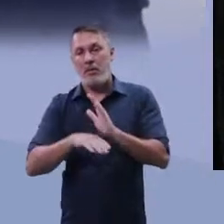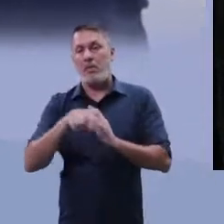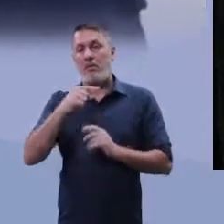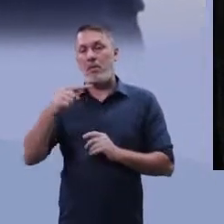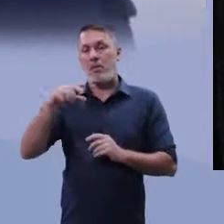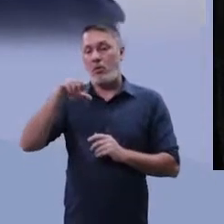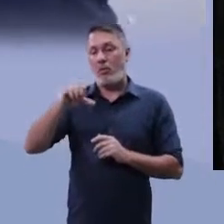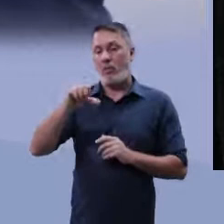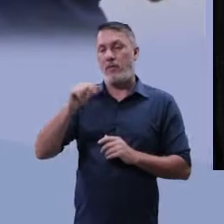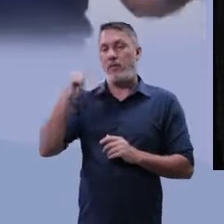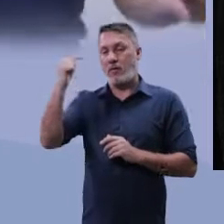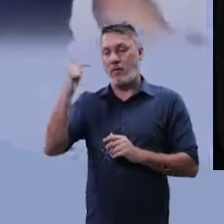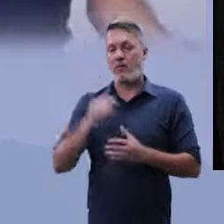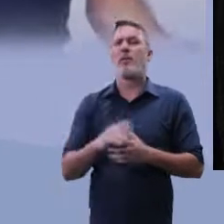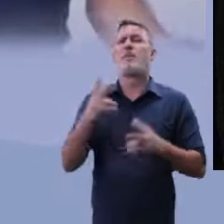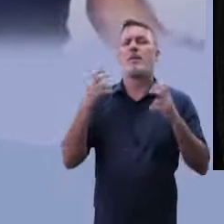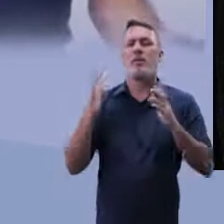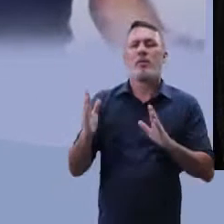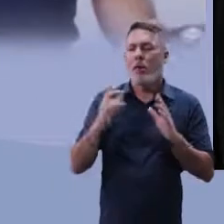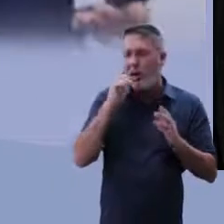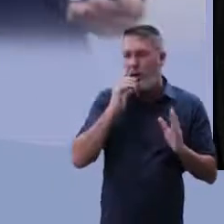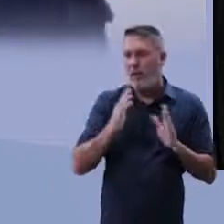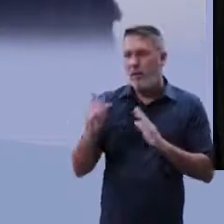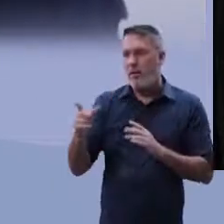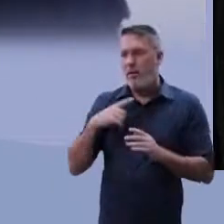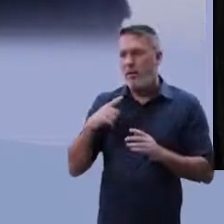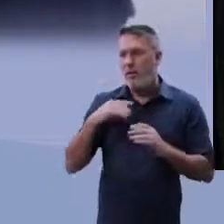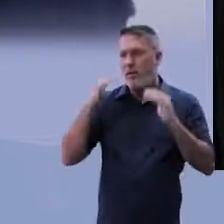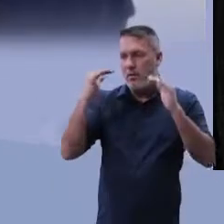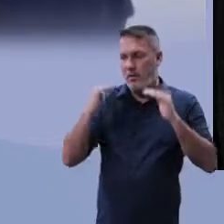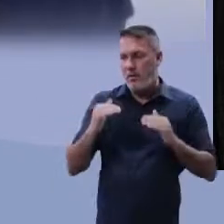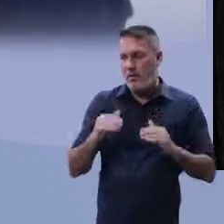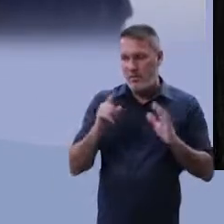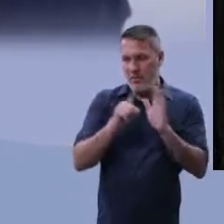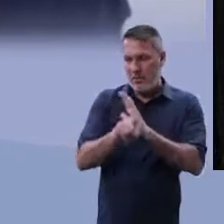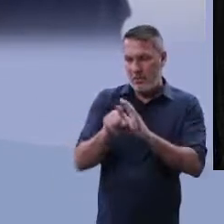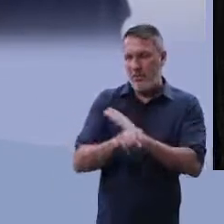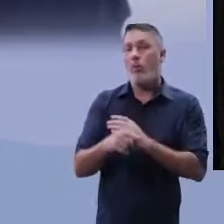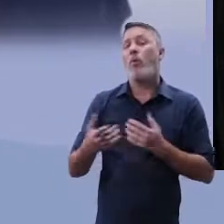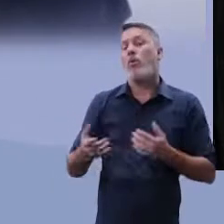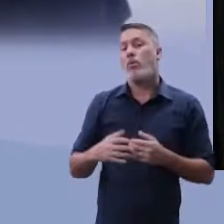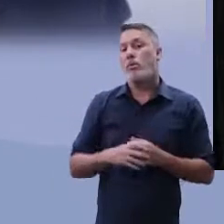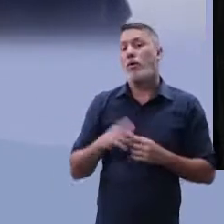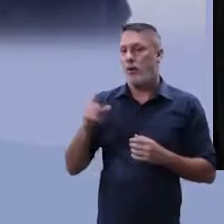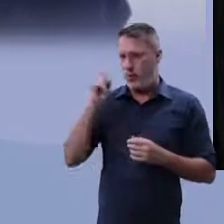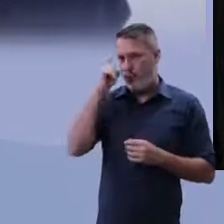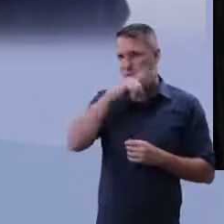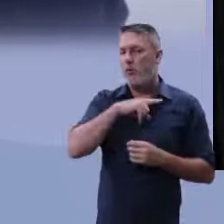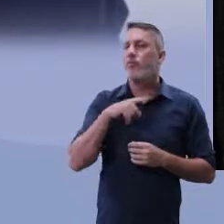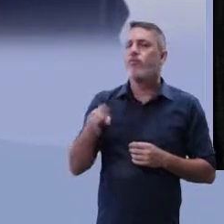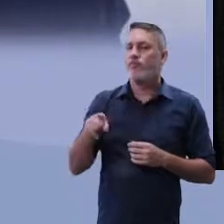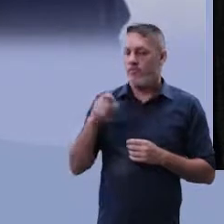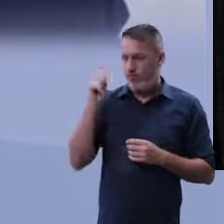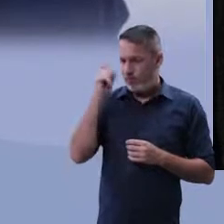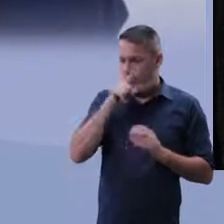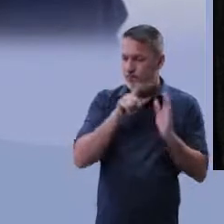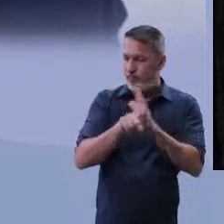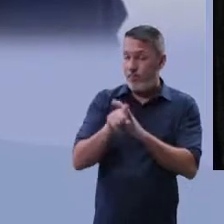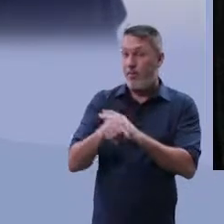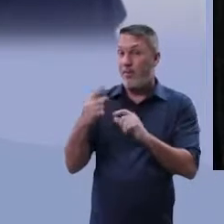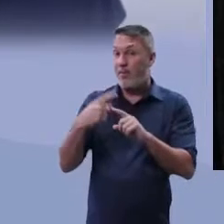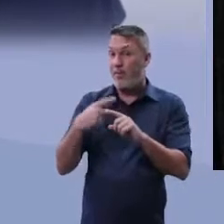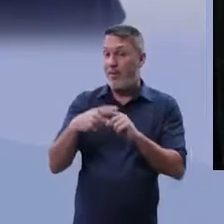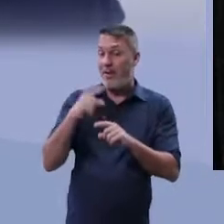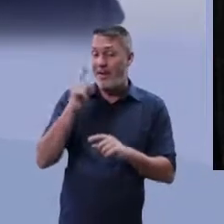a menos 8 e menores que 10 elevado a menos 7. Percebe, meu hacker? Essa é considerada uma questão